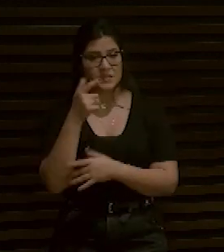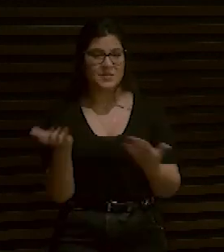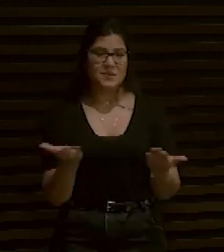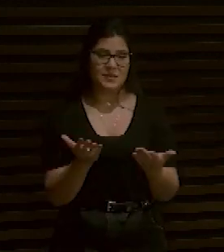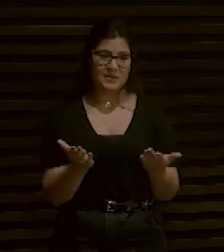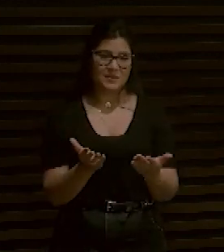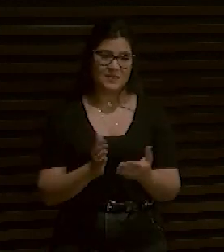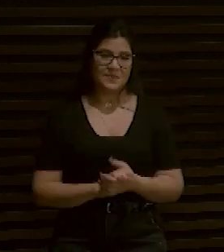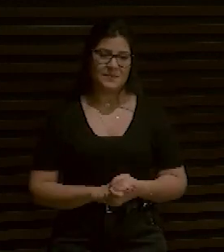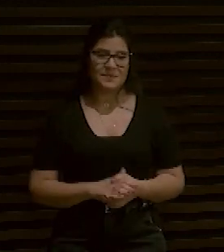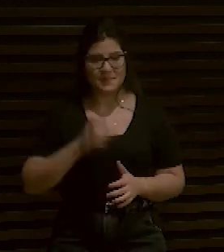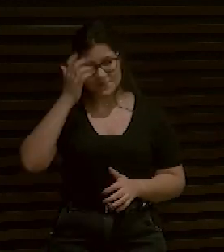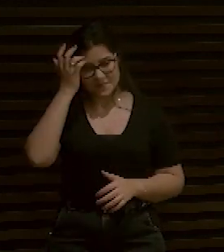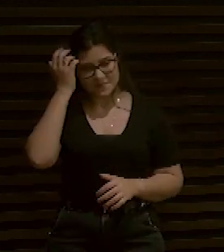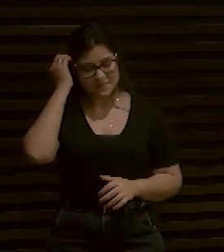você não prestou atenção.